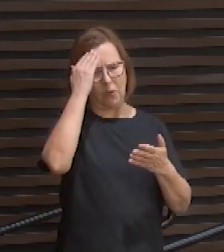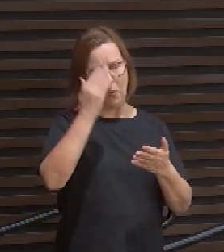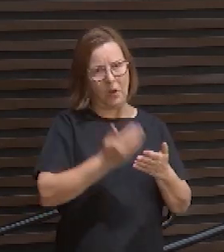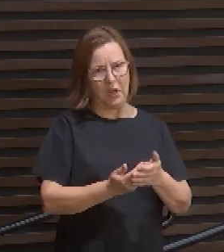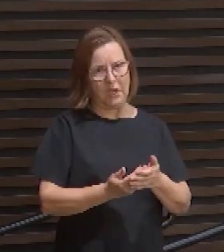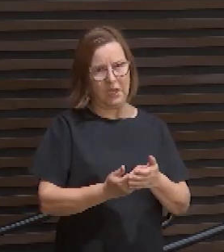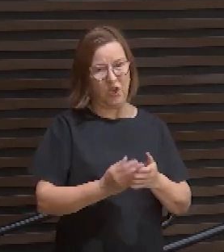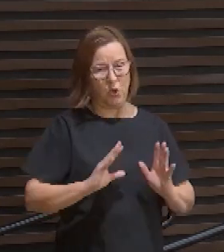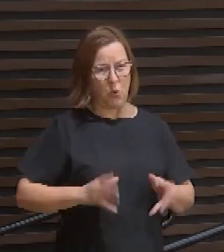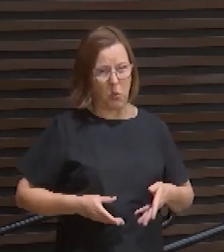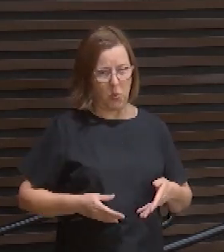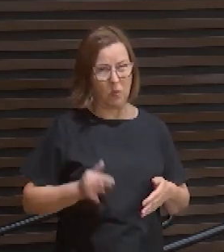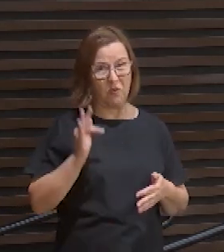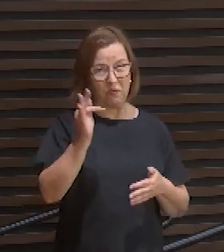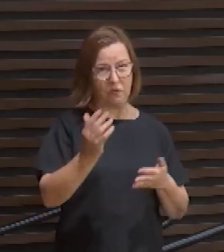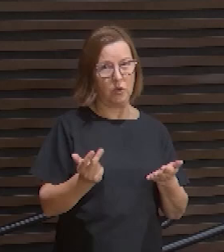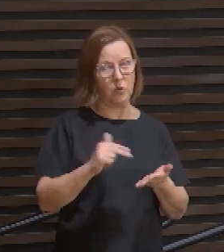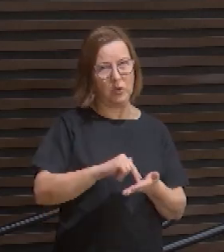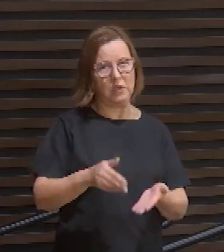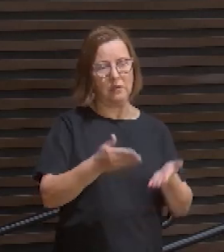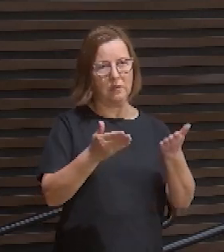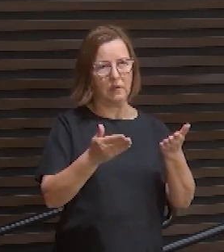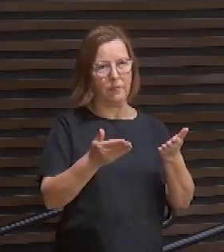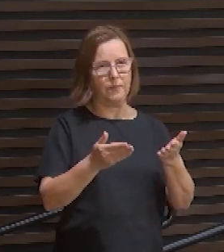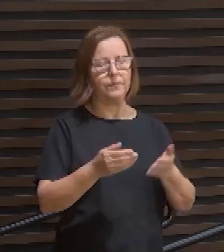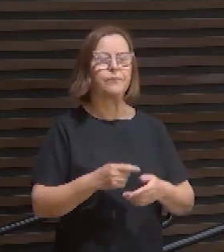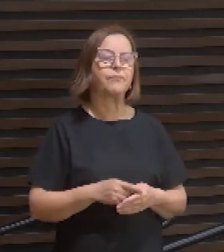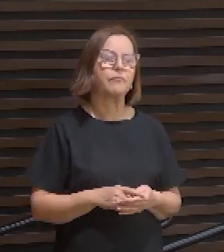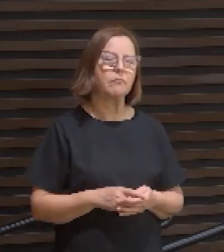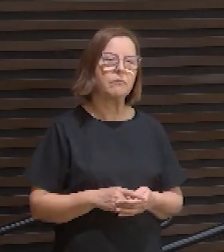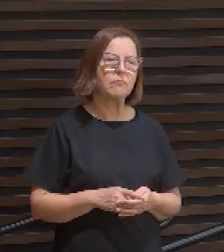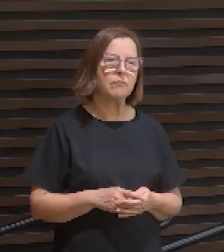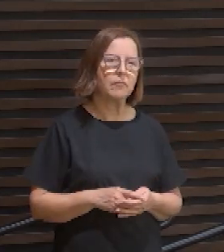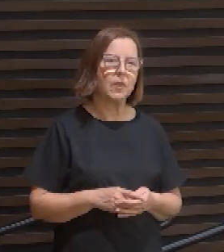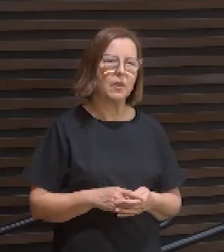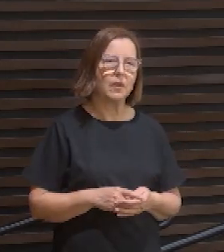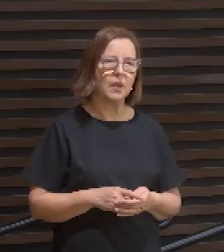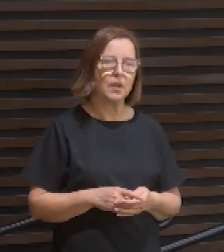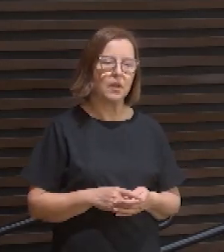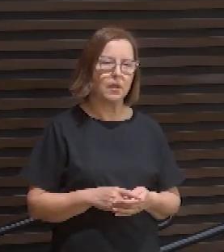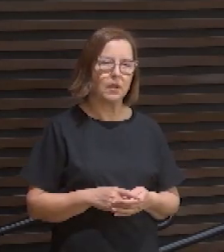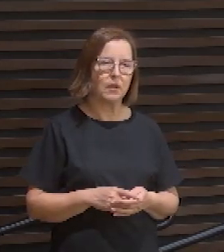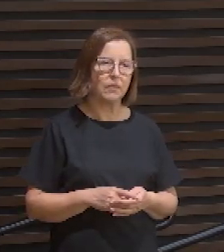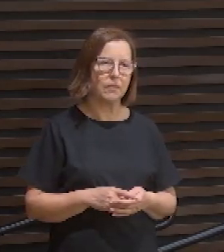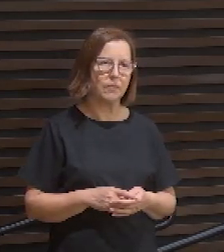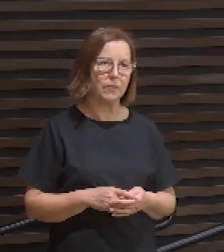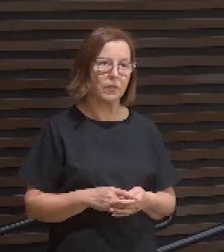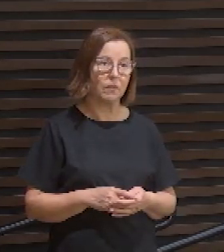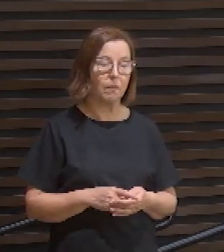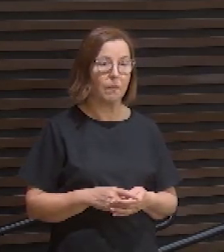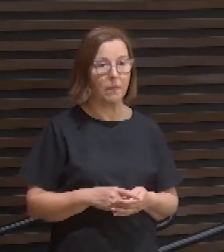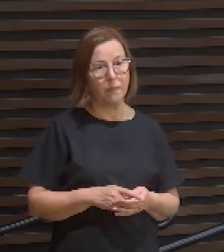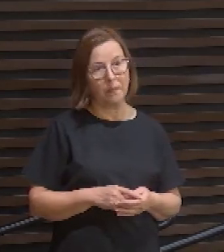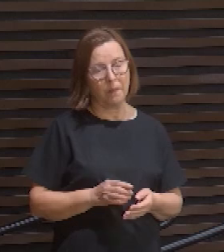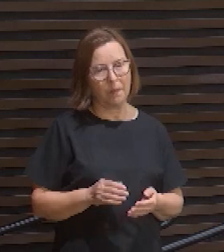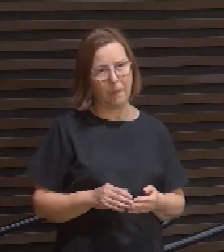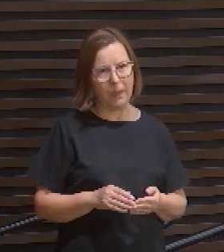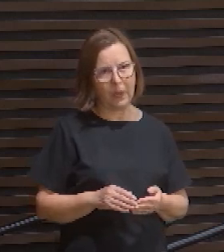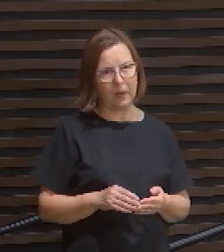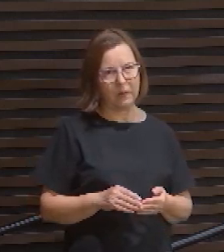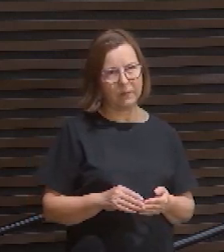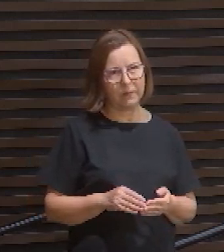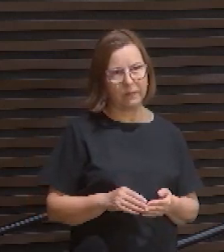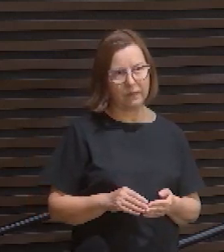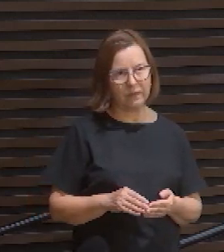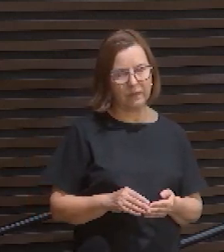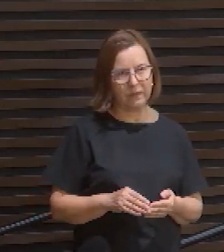ruim. Qual que é a implicação do dualismo? É um ou outro. Ou é o ascetismo, o cara passa a